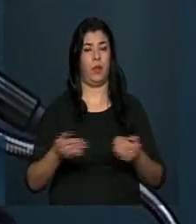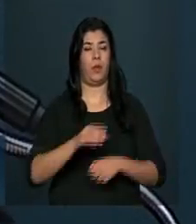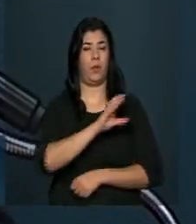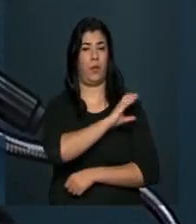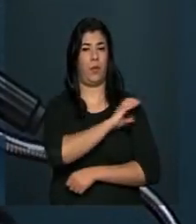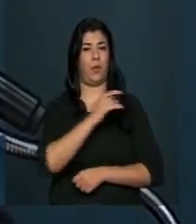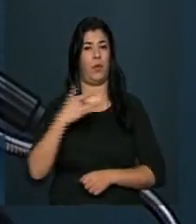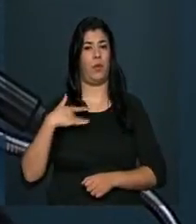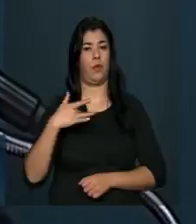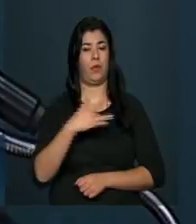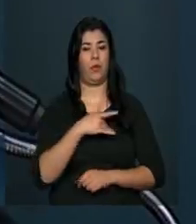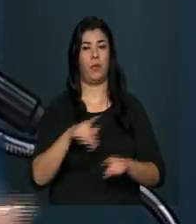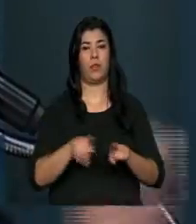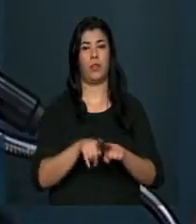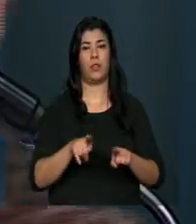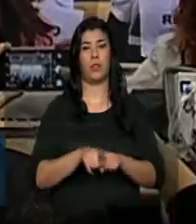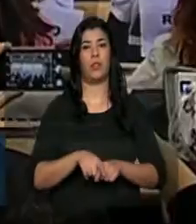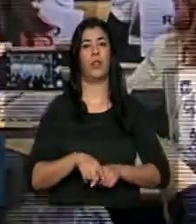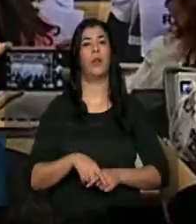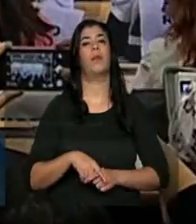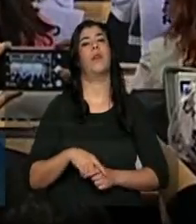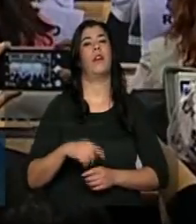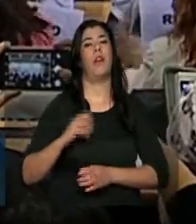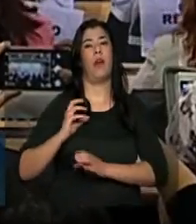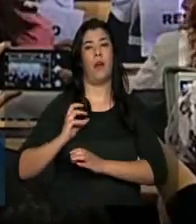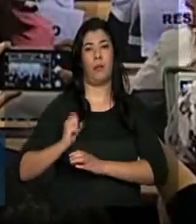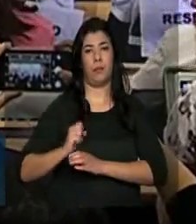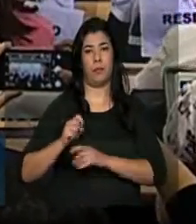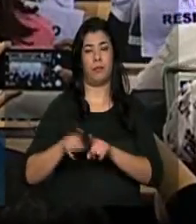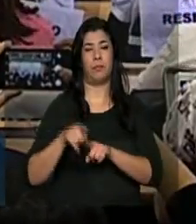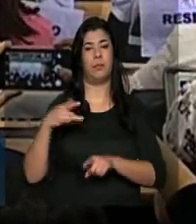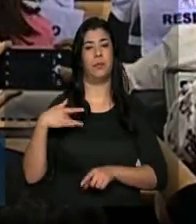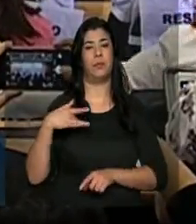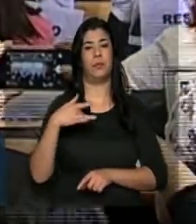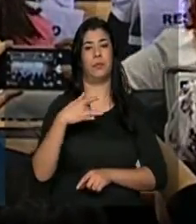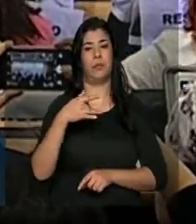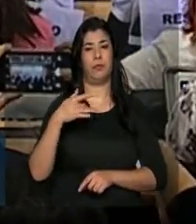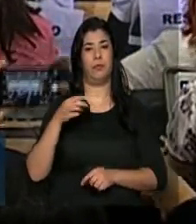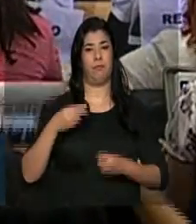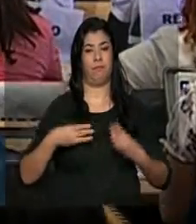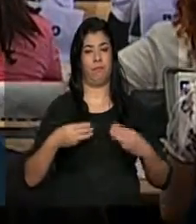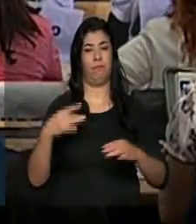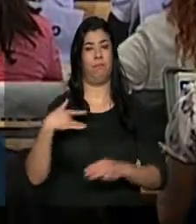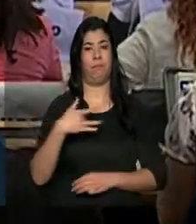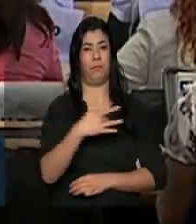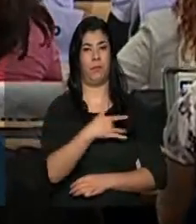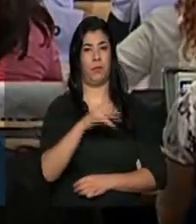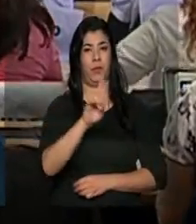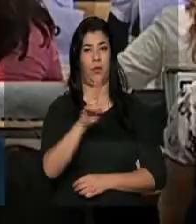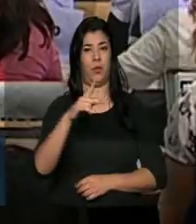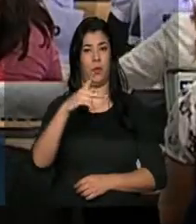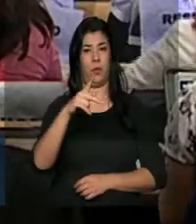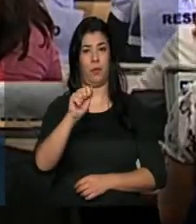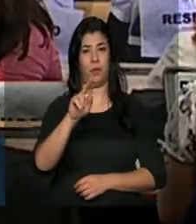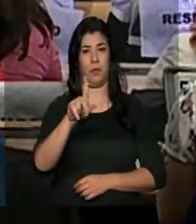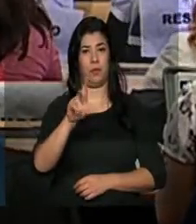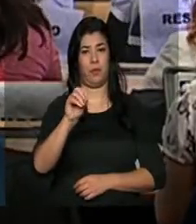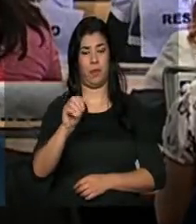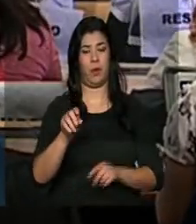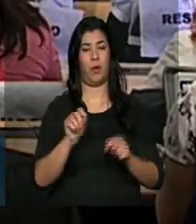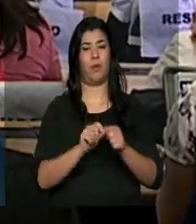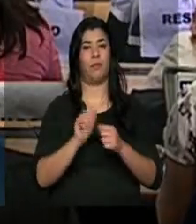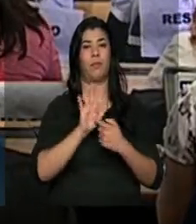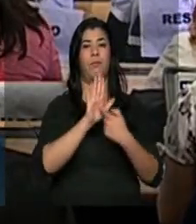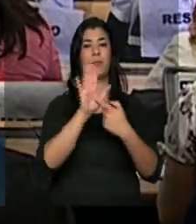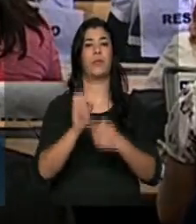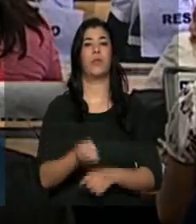da criança e aleitamento materno do Ministério da Saúde, Paulo Bonilha, fará a apresentação dos dados da doação de